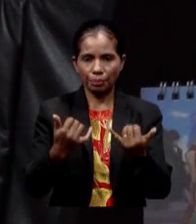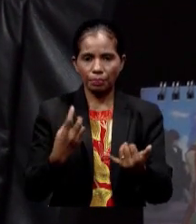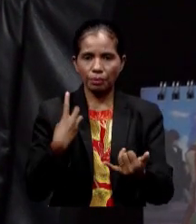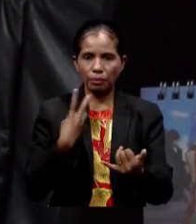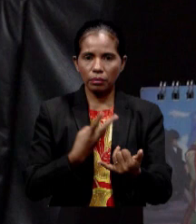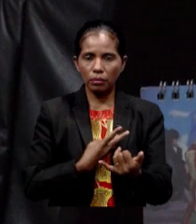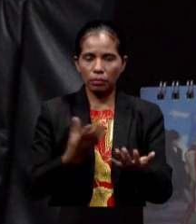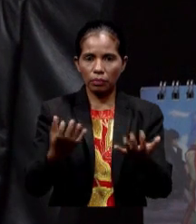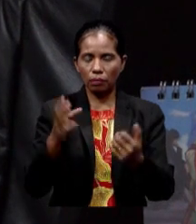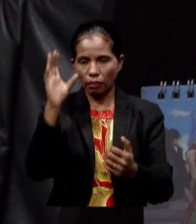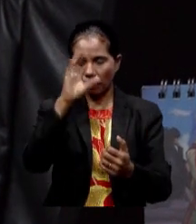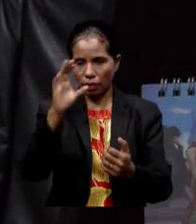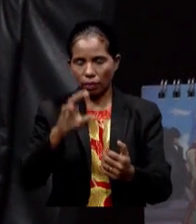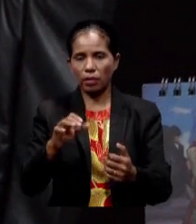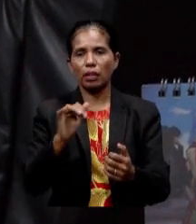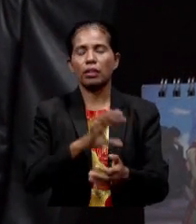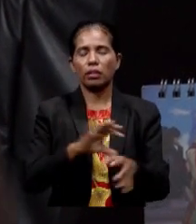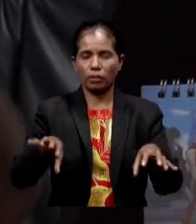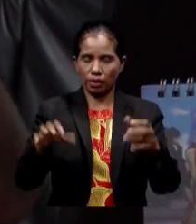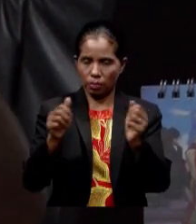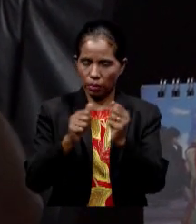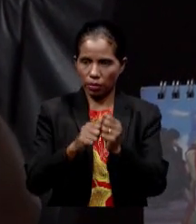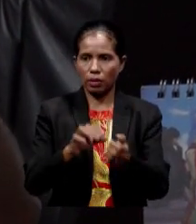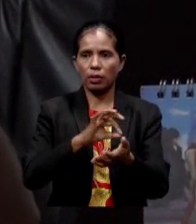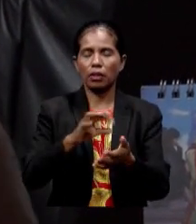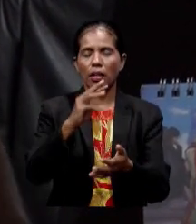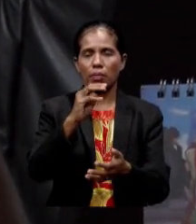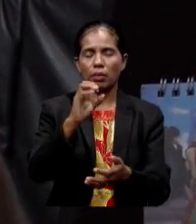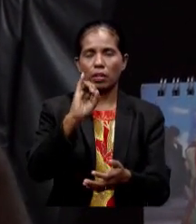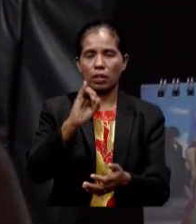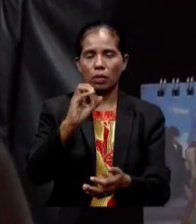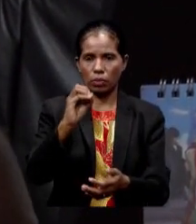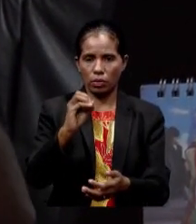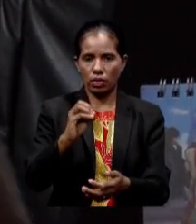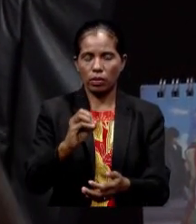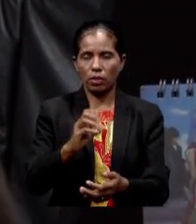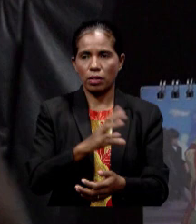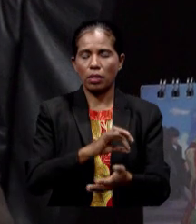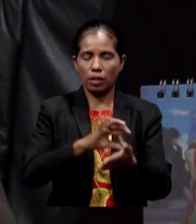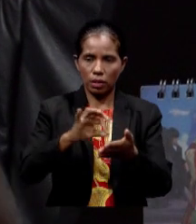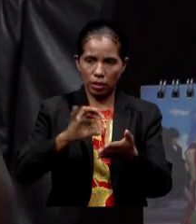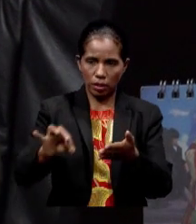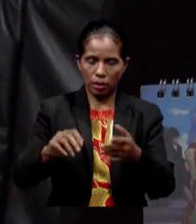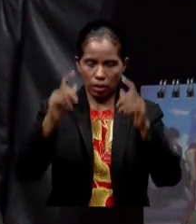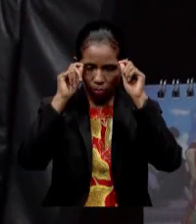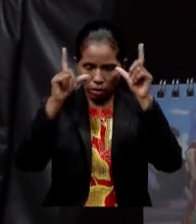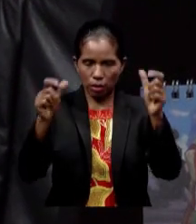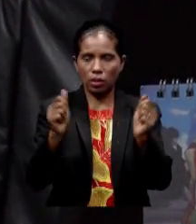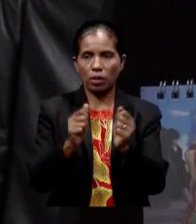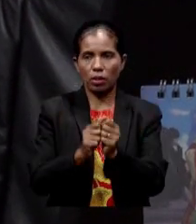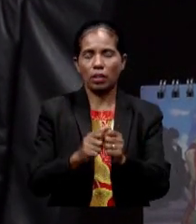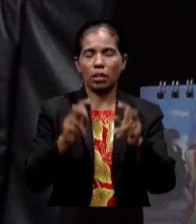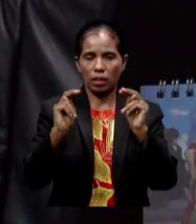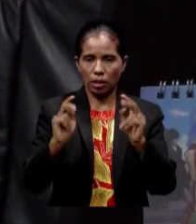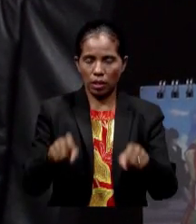buka para a cor ne te seria firmeno te seria mio e mio ne me ka entre assinatura entre Timor Leste o Polônia te